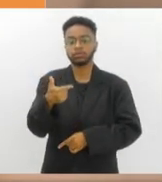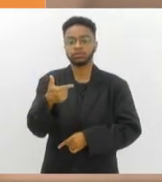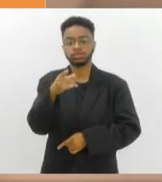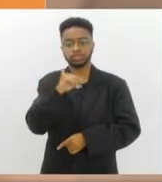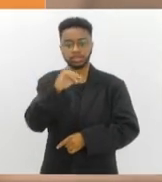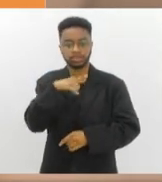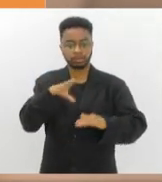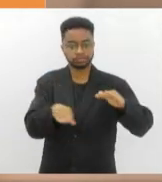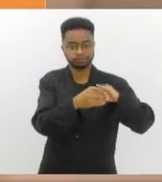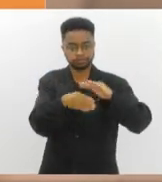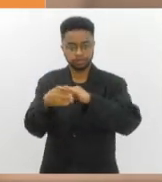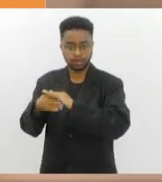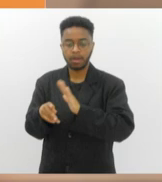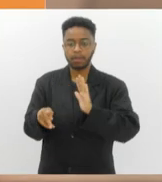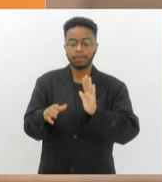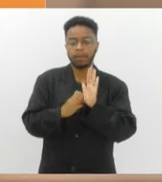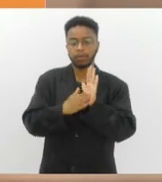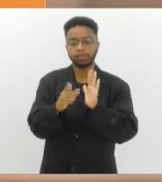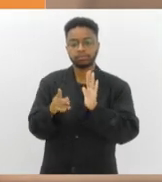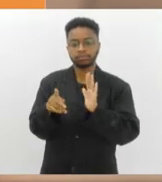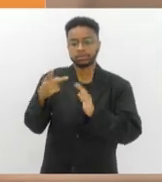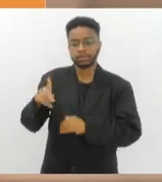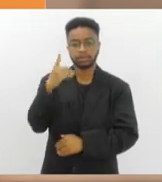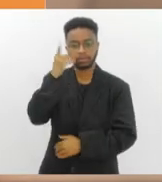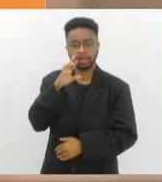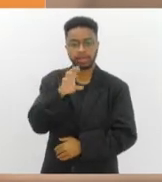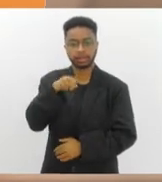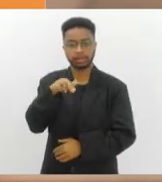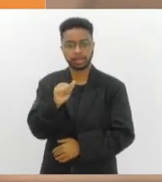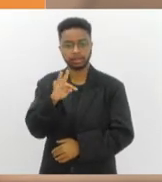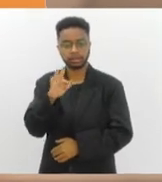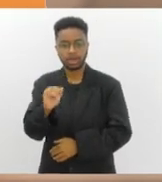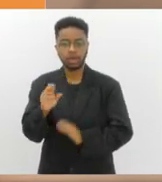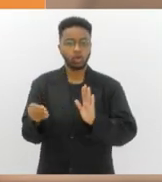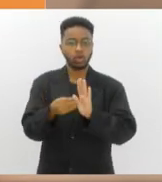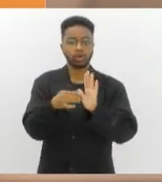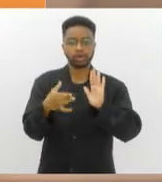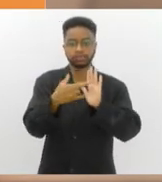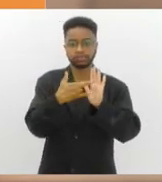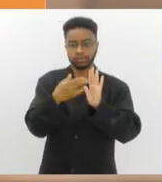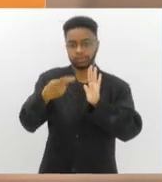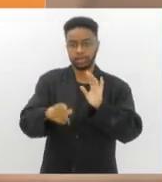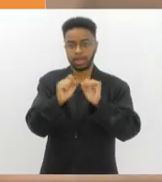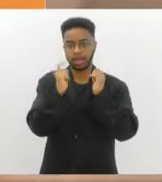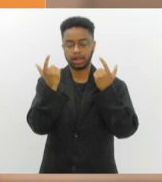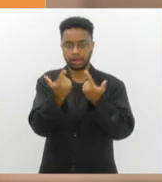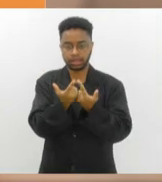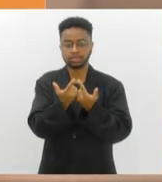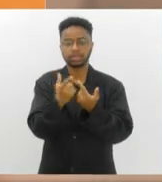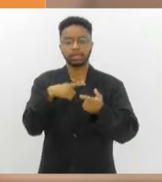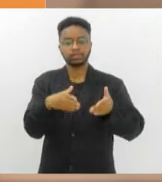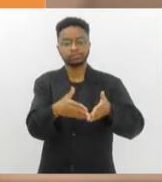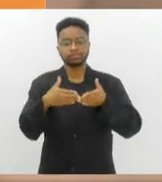de emendas, proposta da deputada Renata Souza, que inclui no regimento interno da Alerj a previsão de